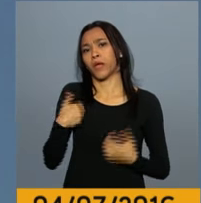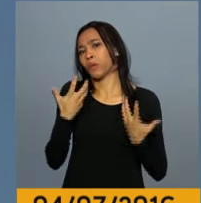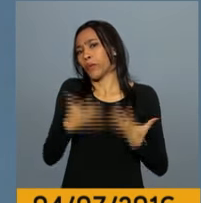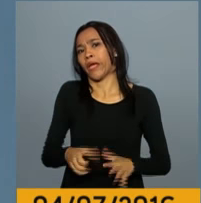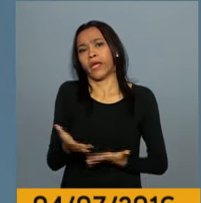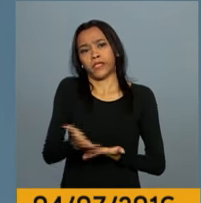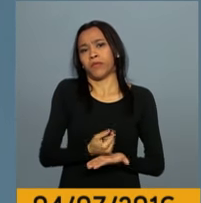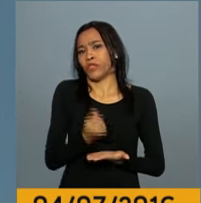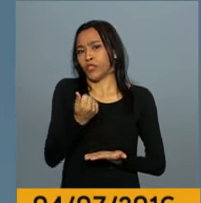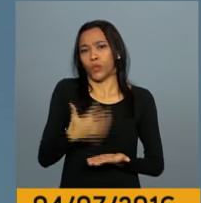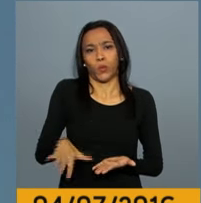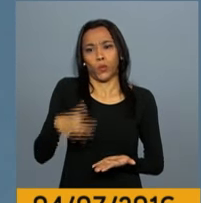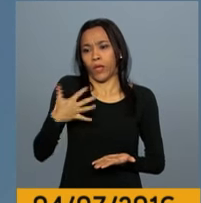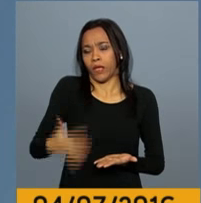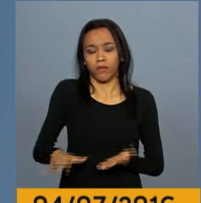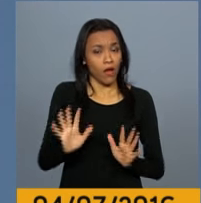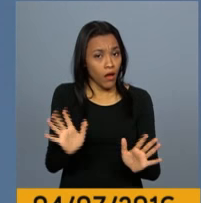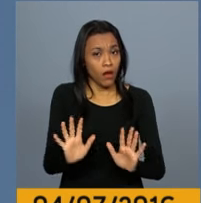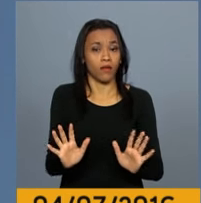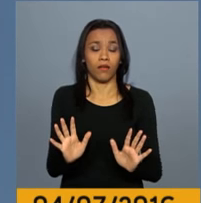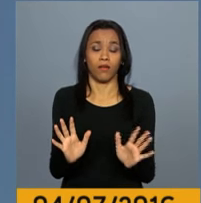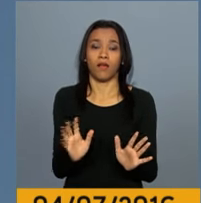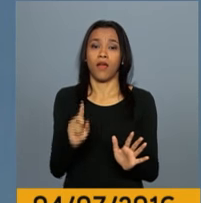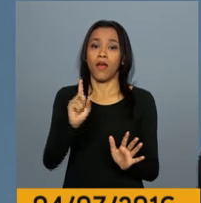são percebidos, não são recebidos,